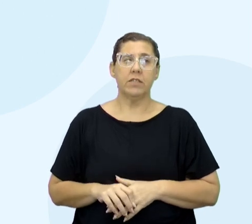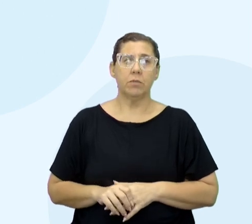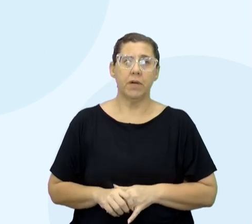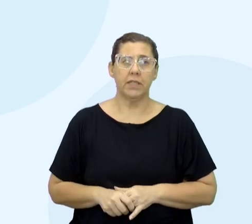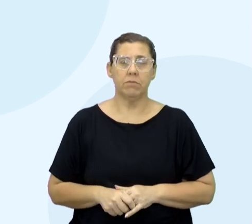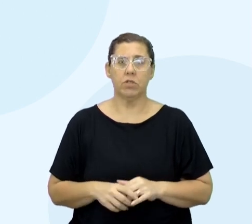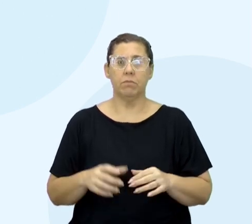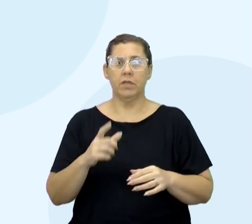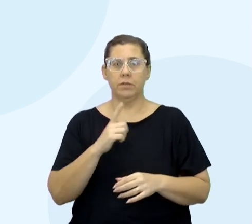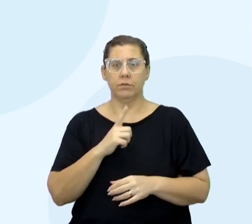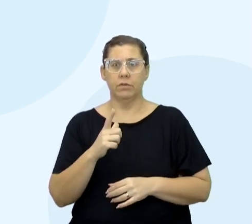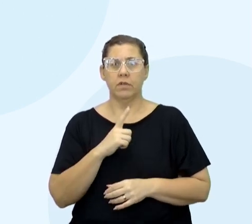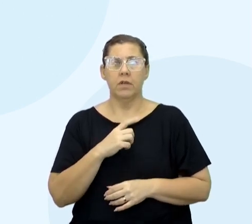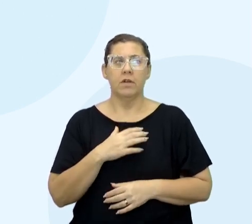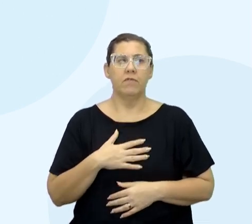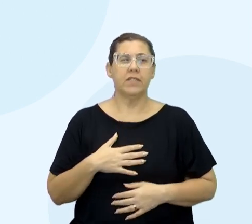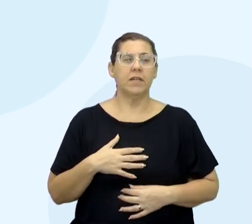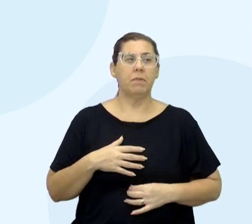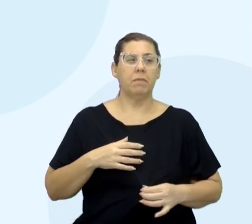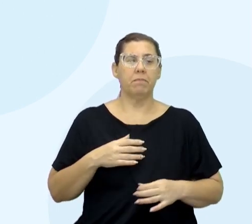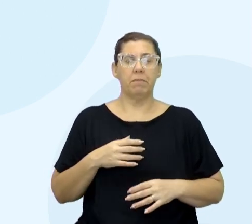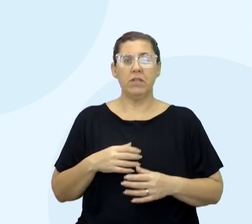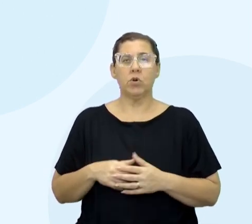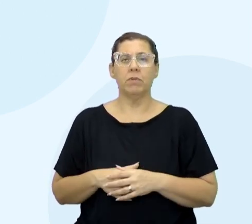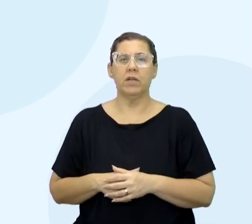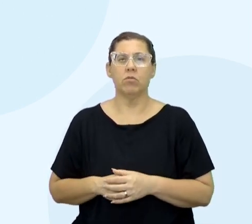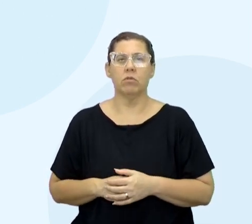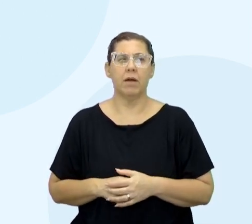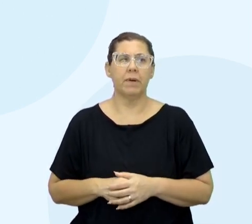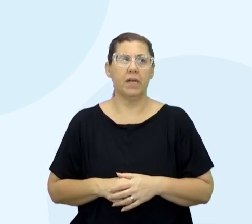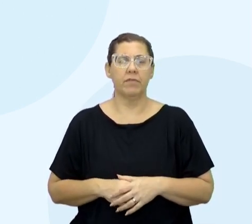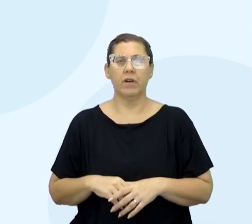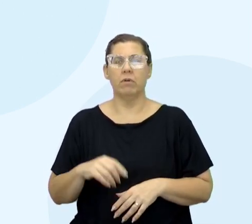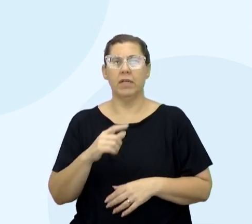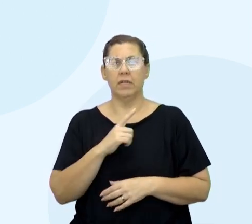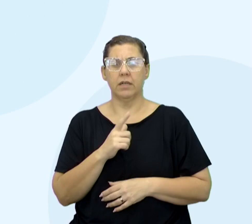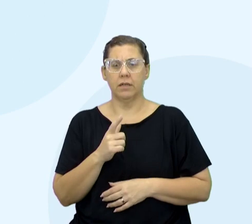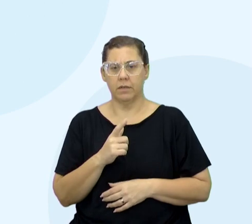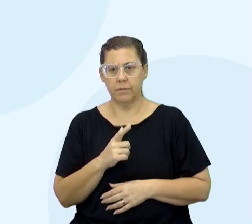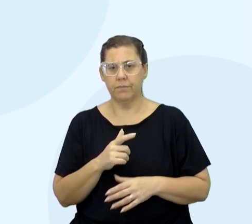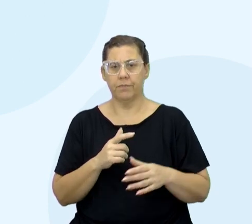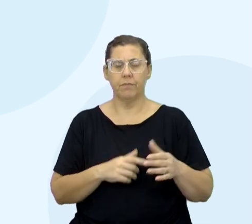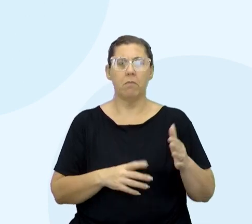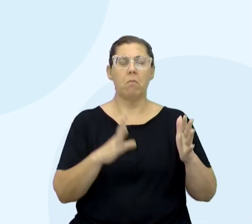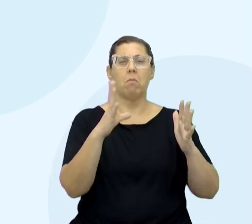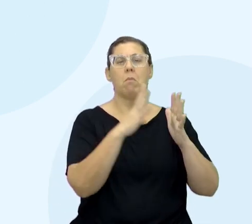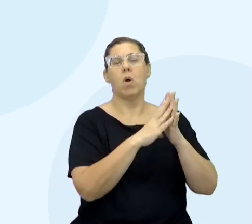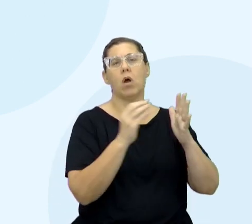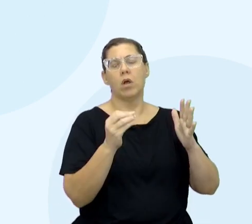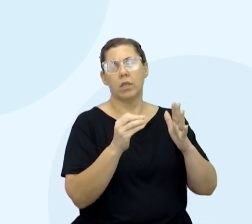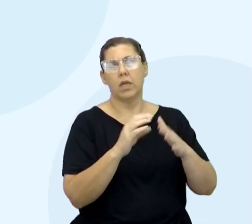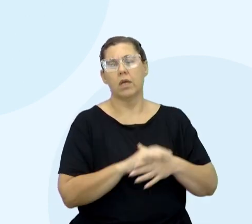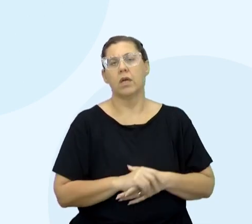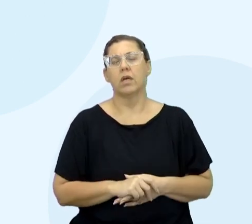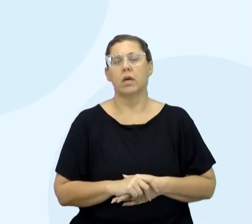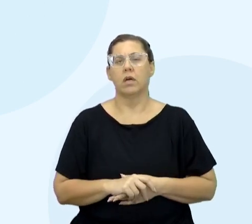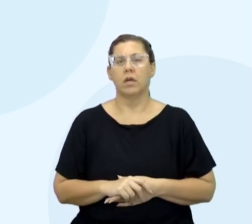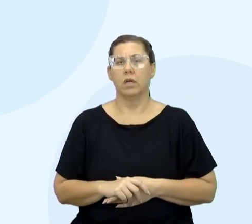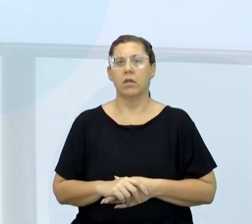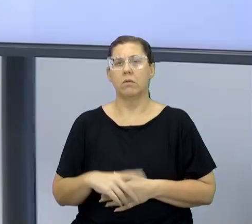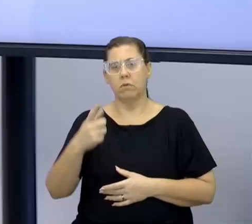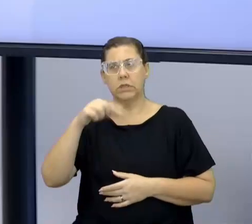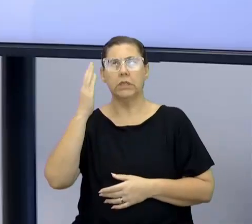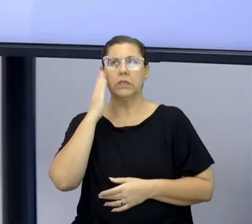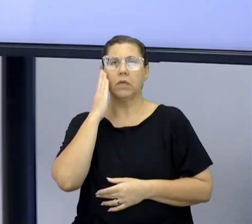anos. Então, esse curto prazo também era um exemplo, né? Um exemplo de projeto para vocês